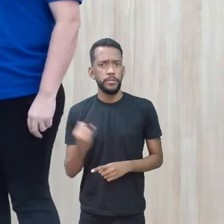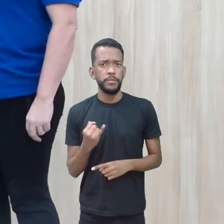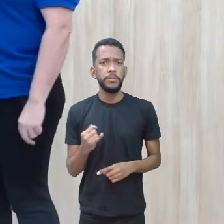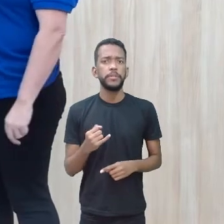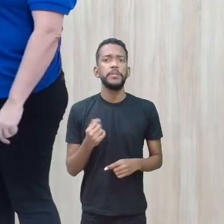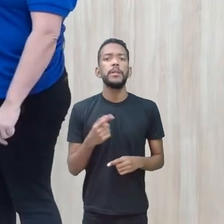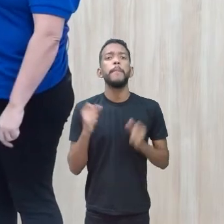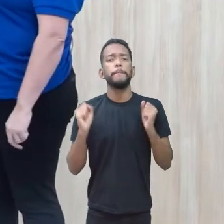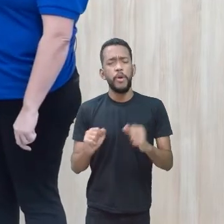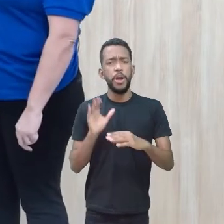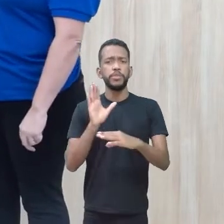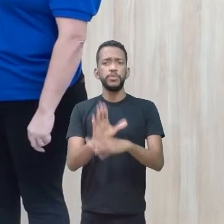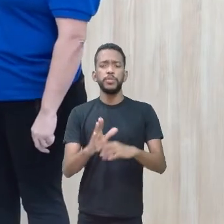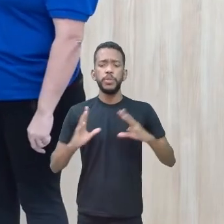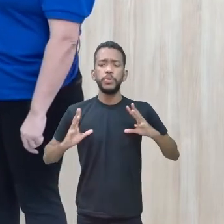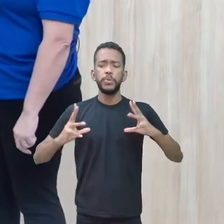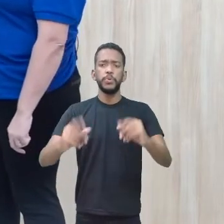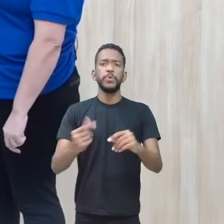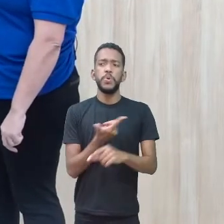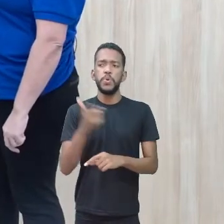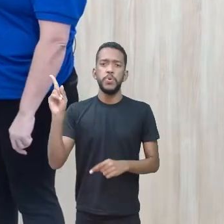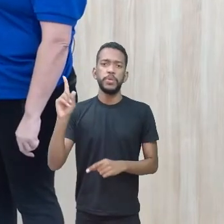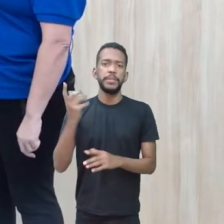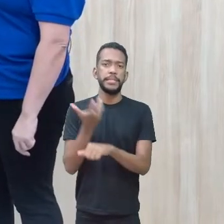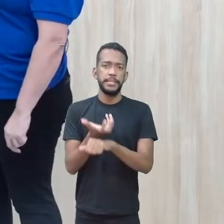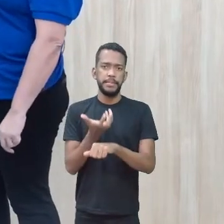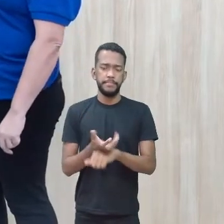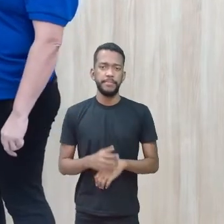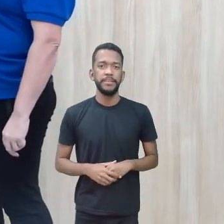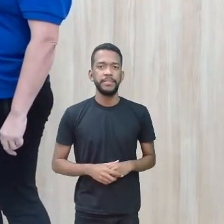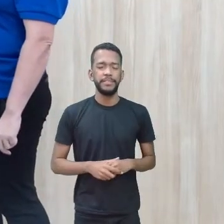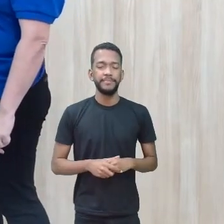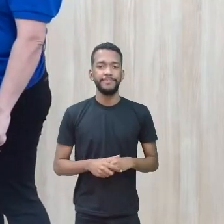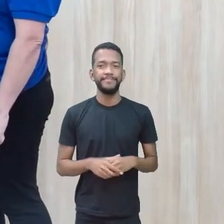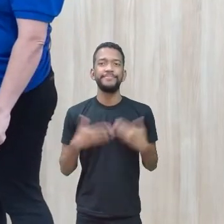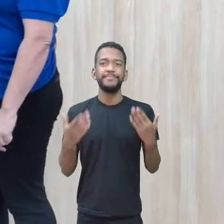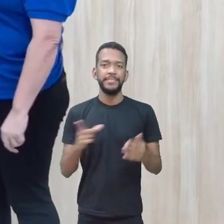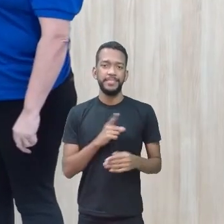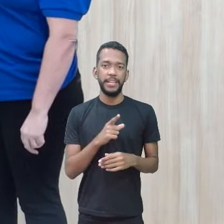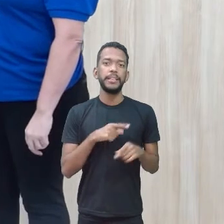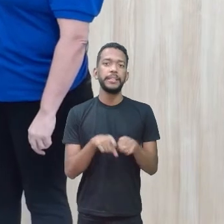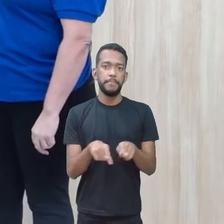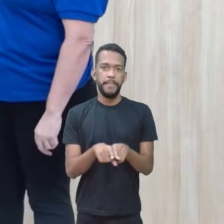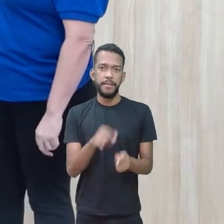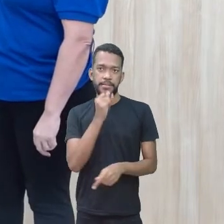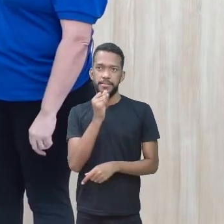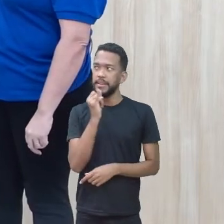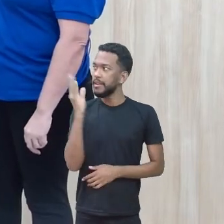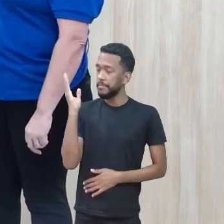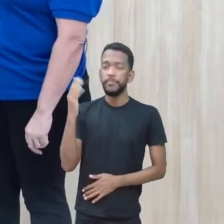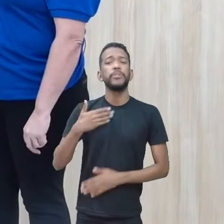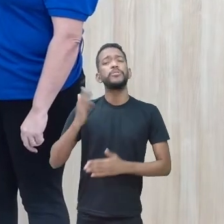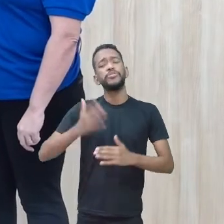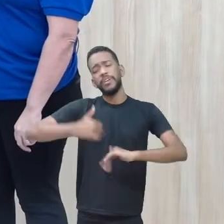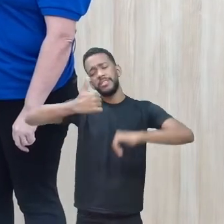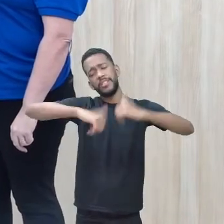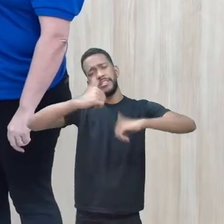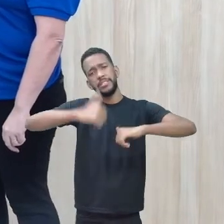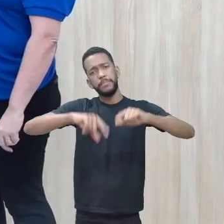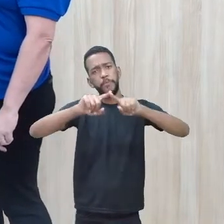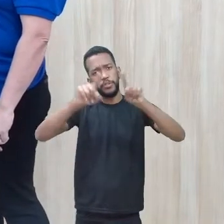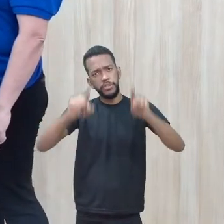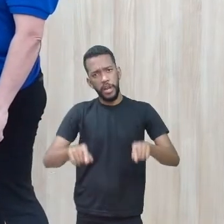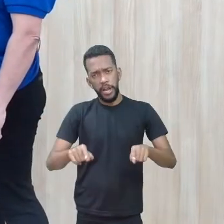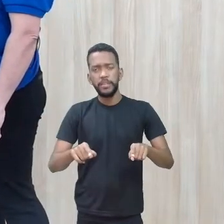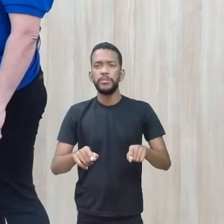em todas as outras disciplinas. Então, vamos lá. Nós temos esse exemplo aqui. Analisei o projeto, por